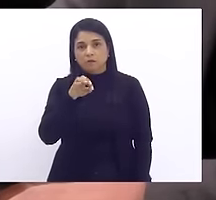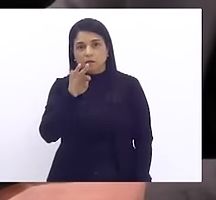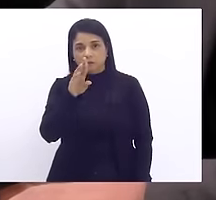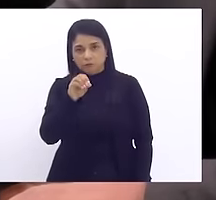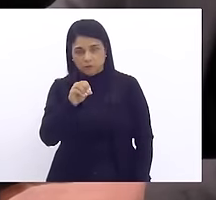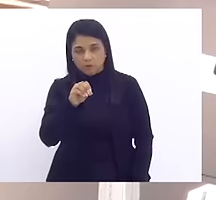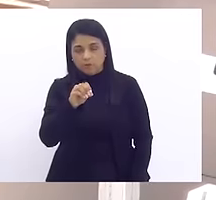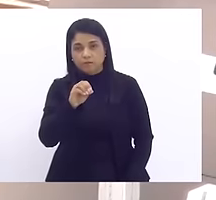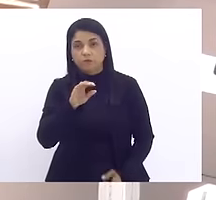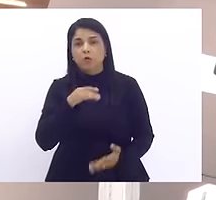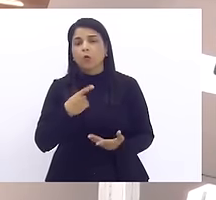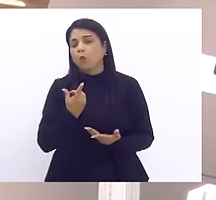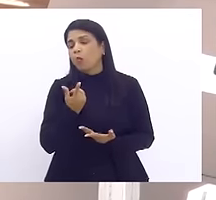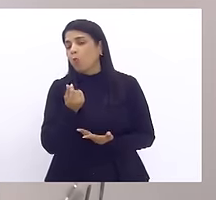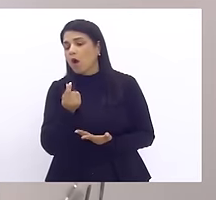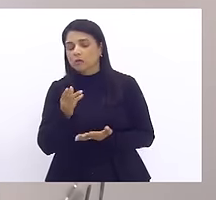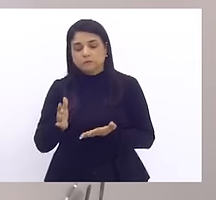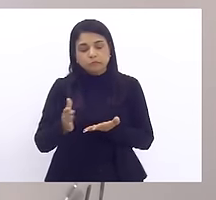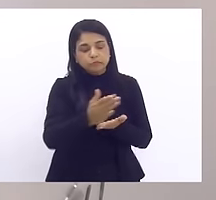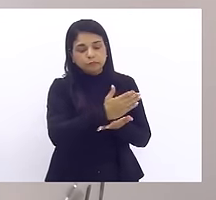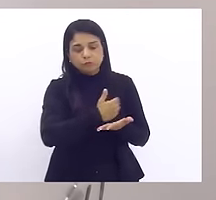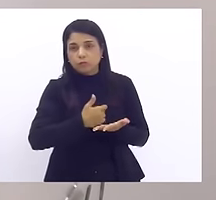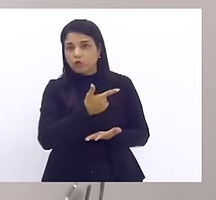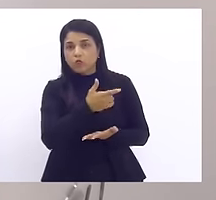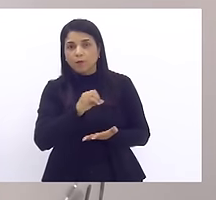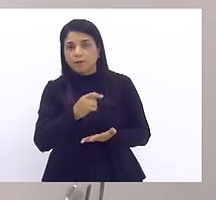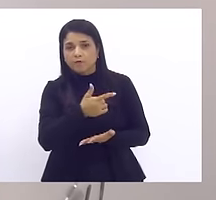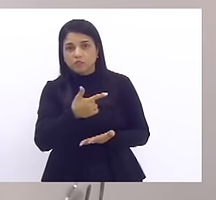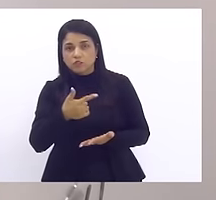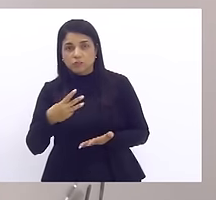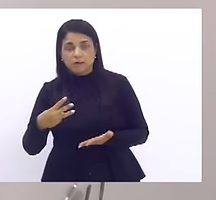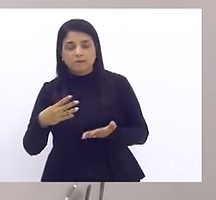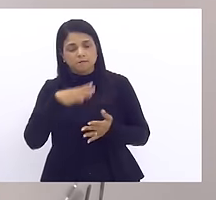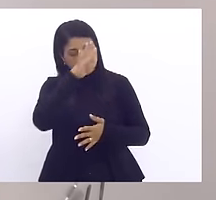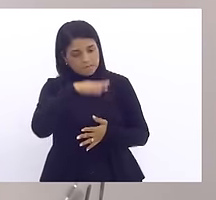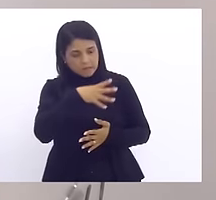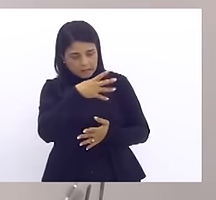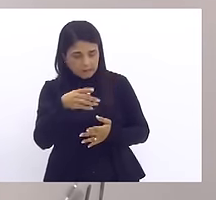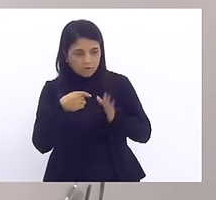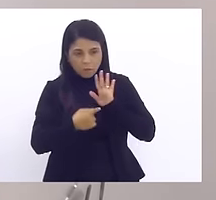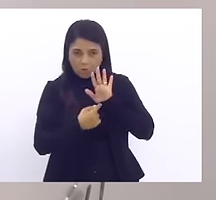quanto dentro já arrecadou esse ano a senhora tá com a planilha ainda